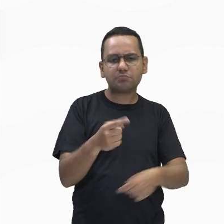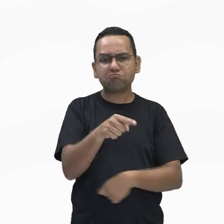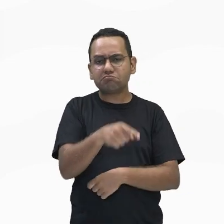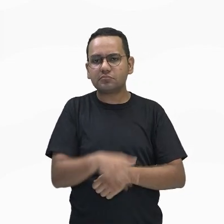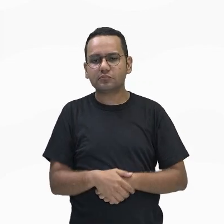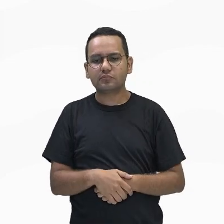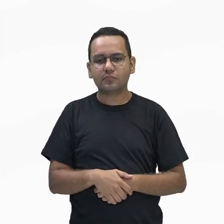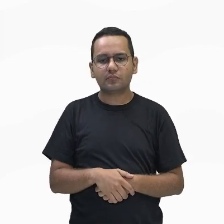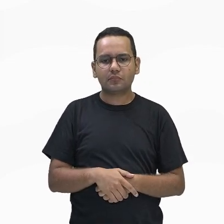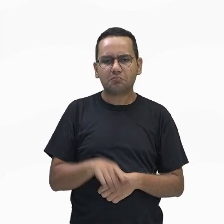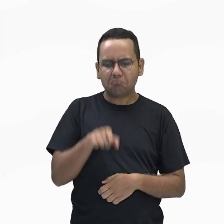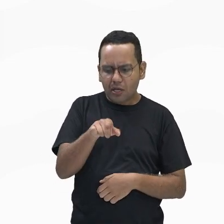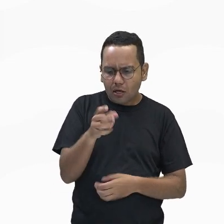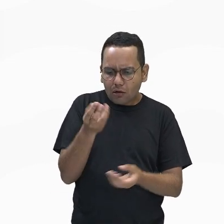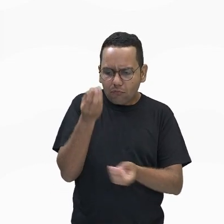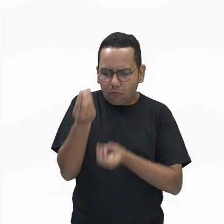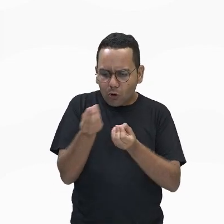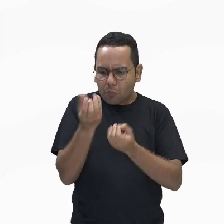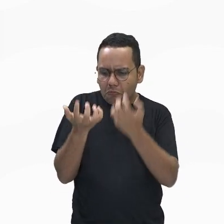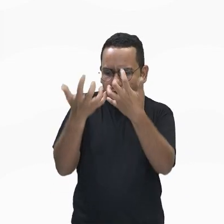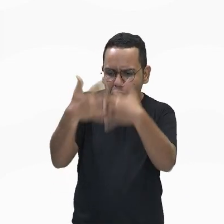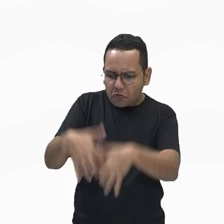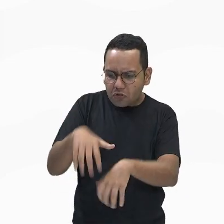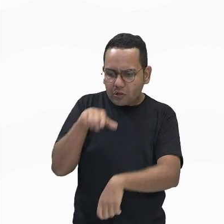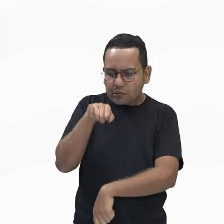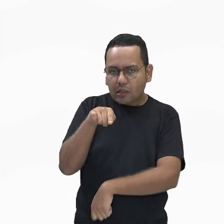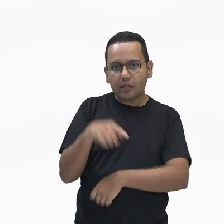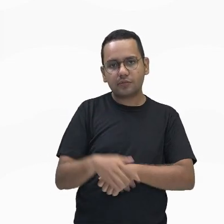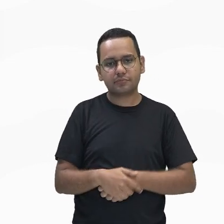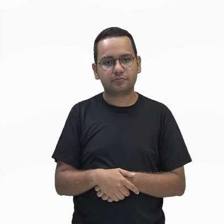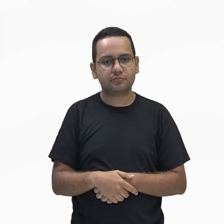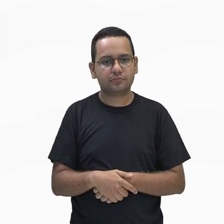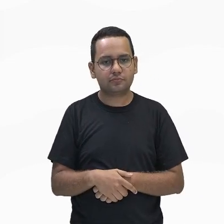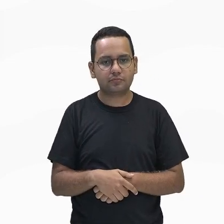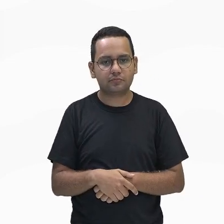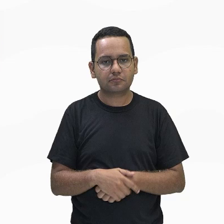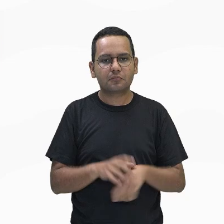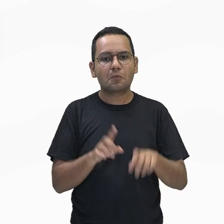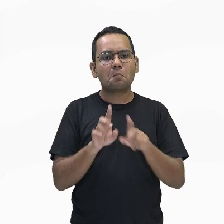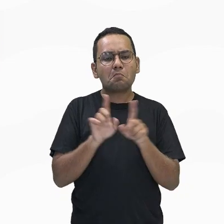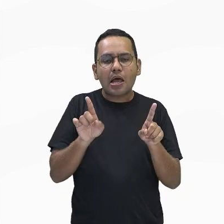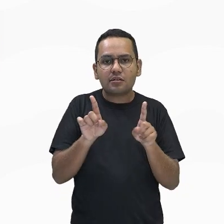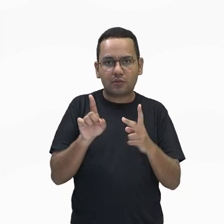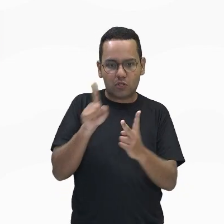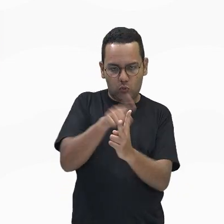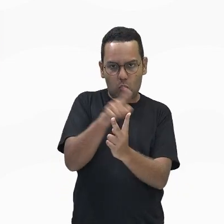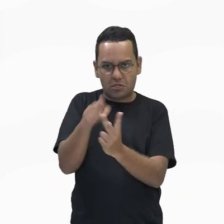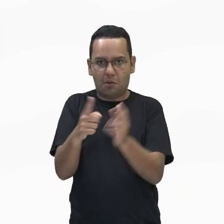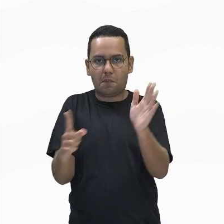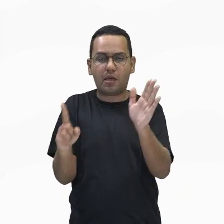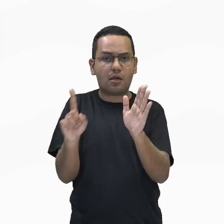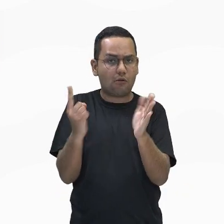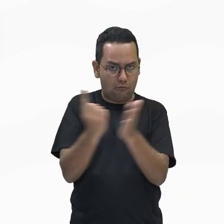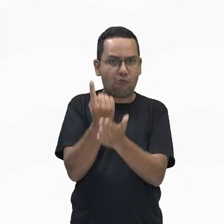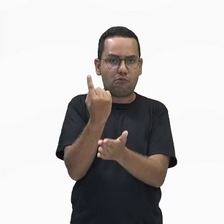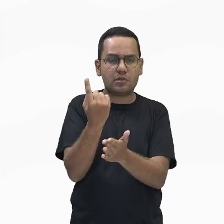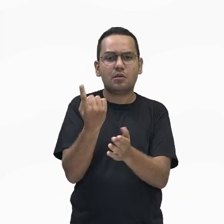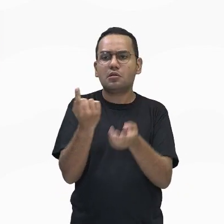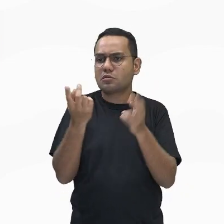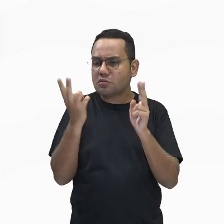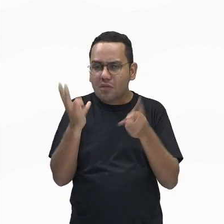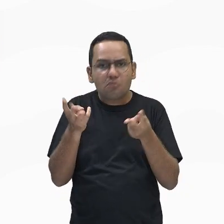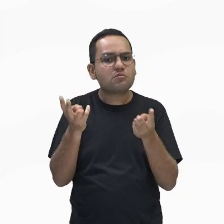isso funciona? São frequentemente o ponto de partida para novas